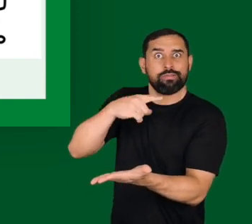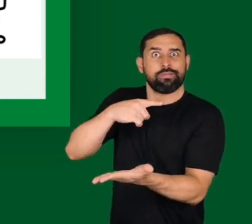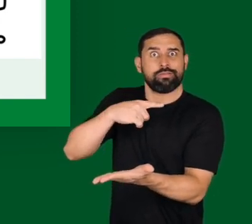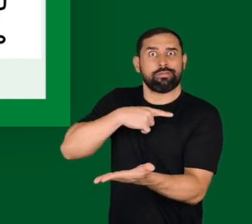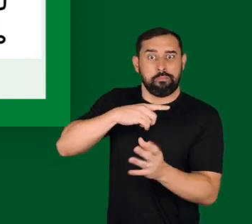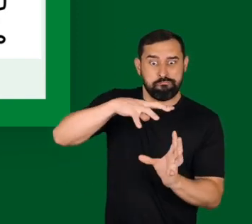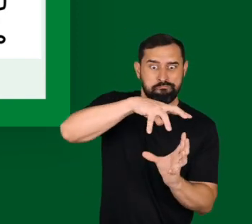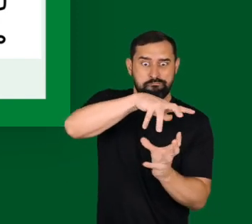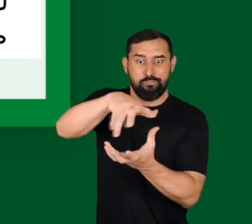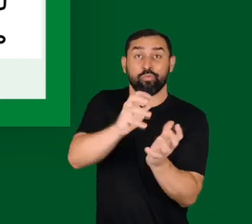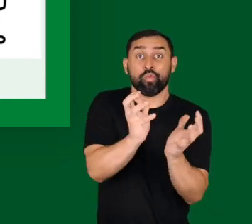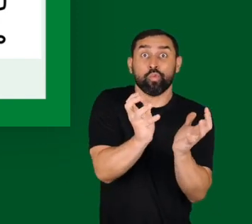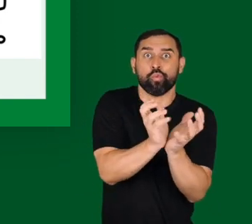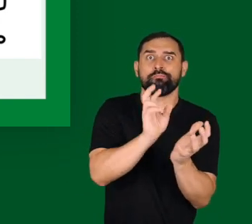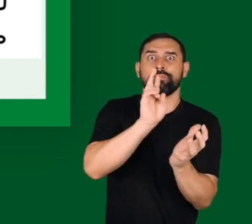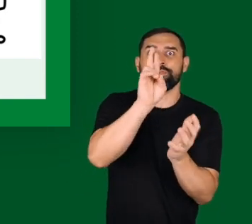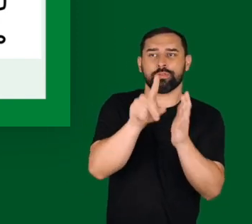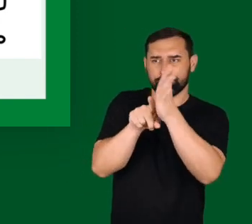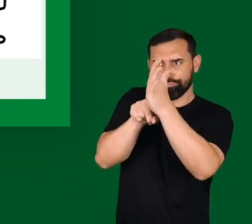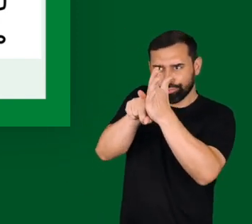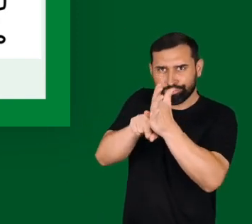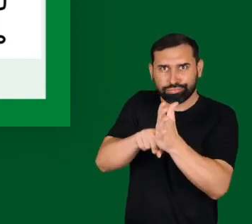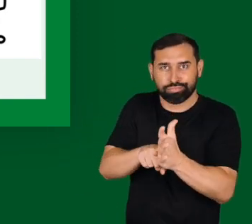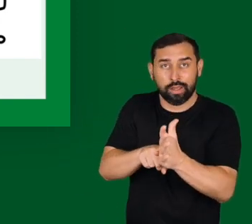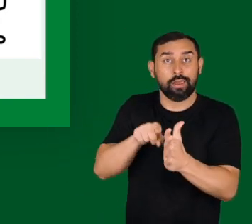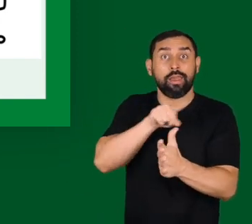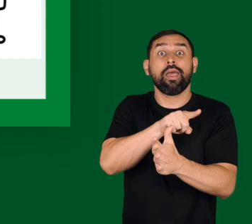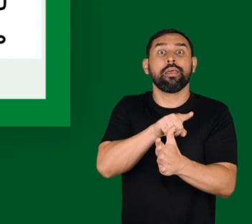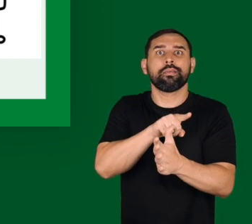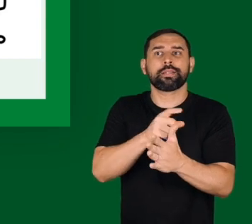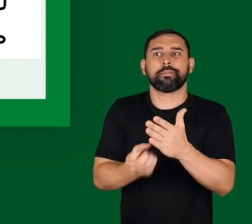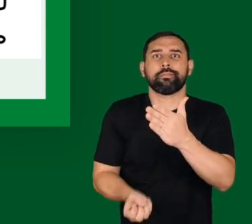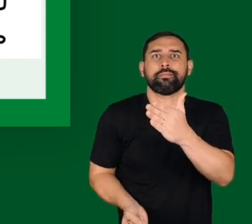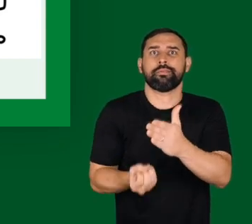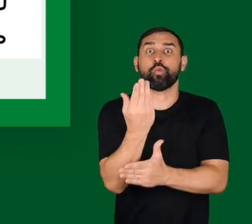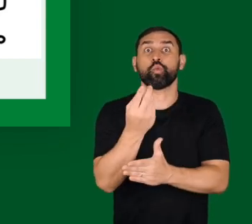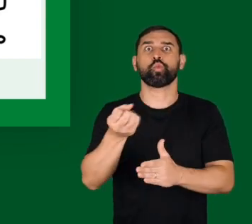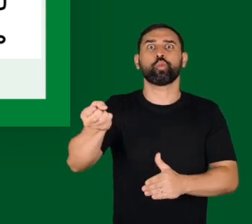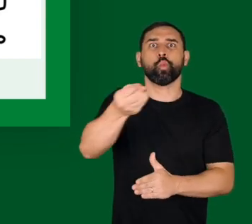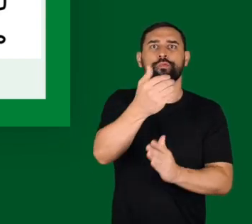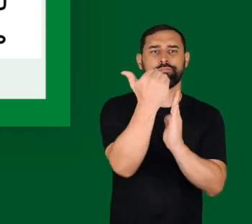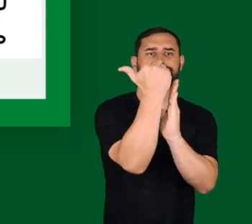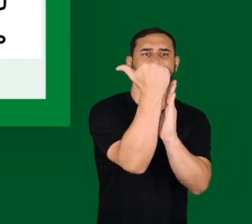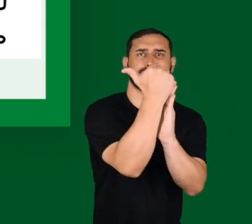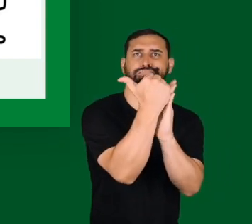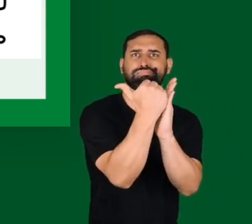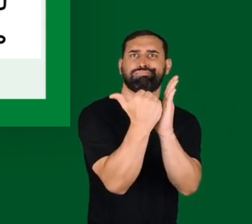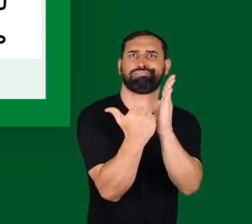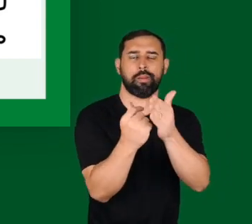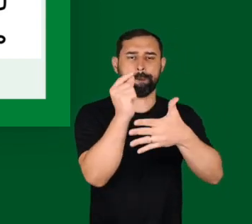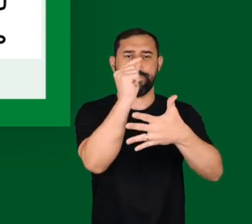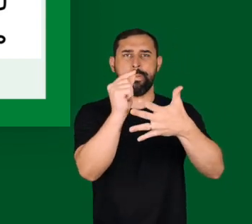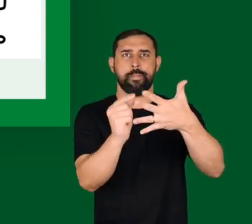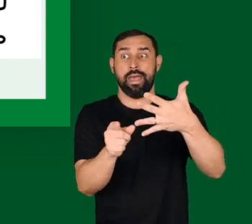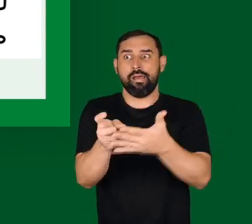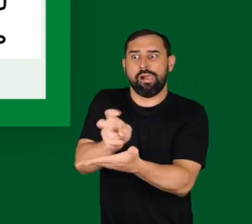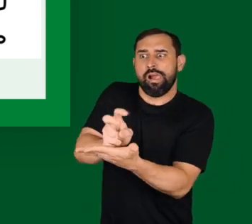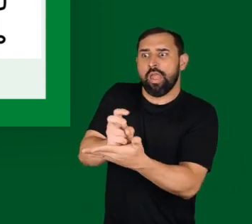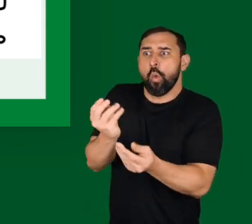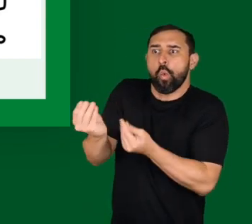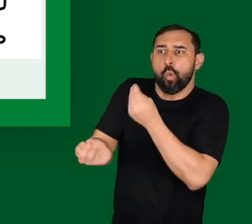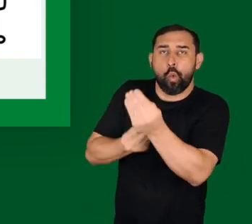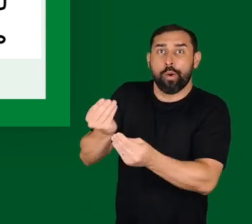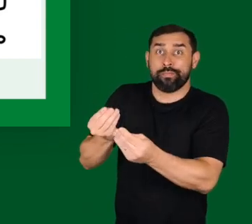segundo a Liga Internacional contra a Epilepsia, ela fez uma nova classificação ou divisão